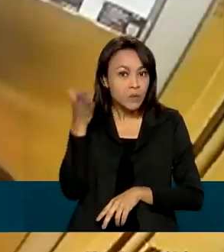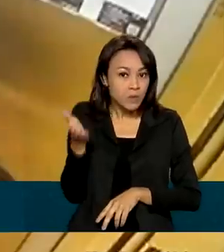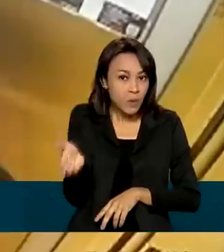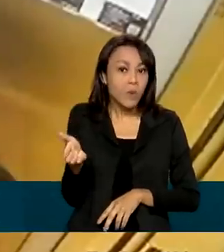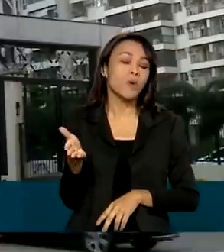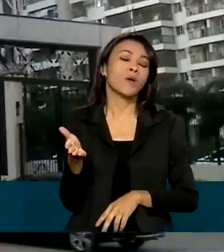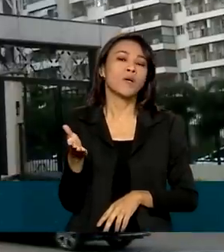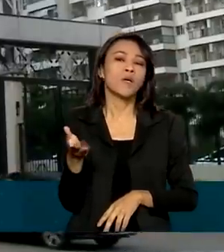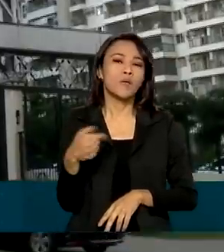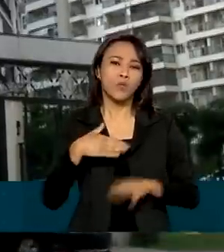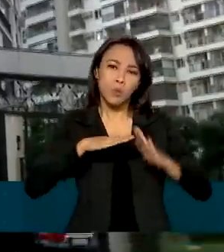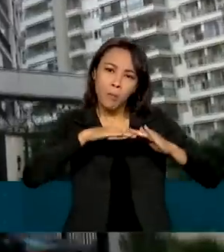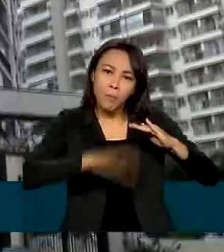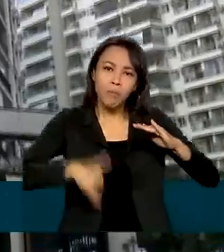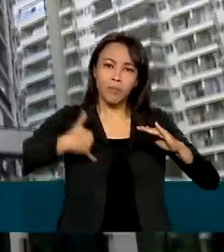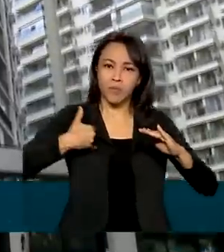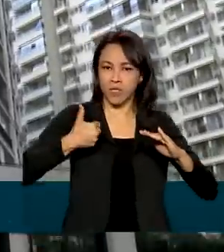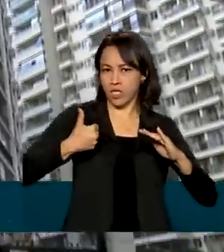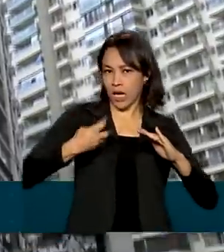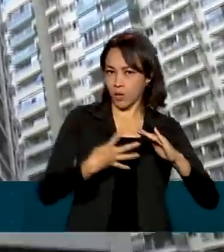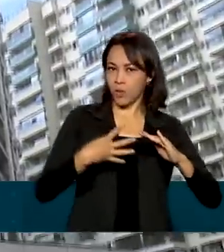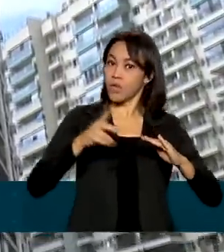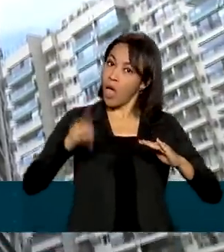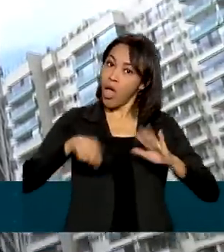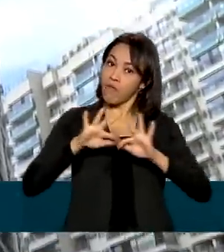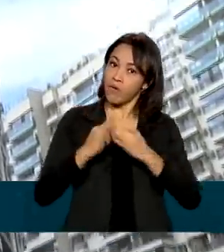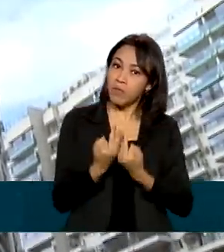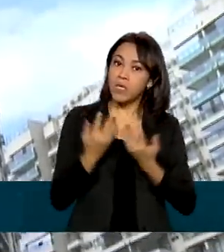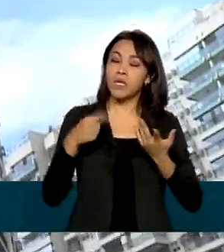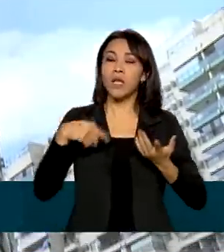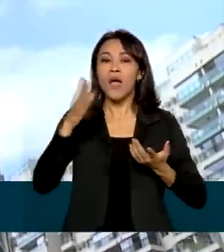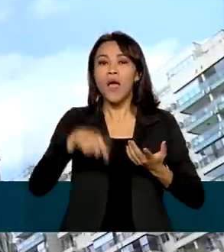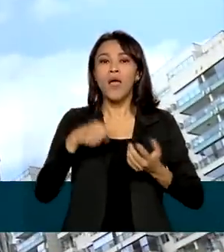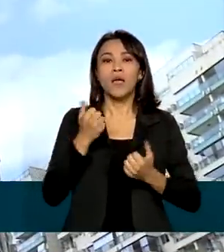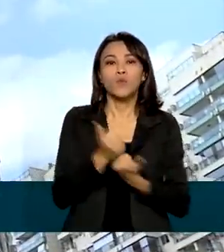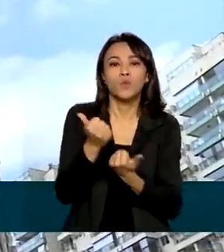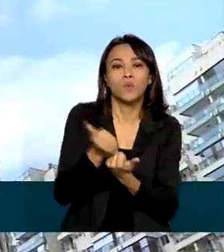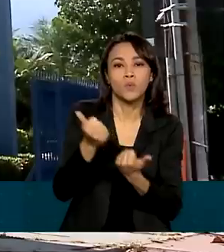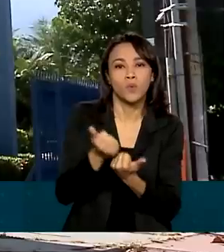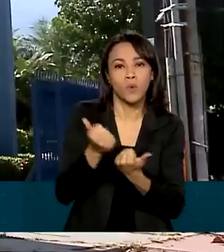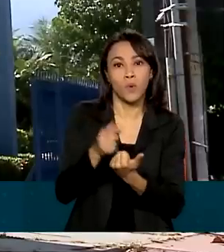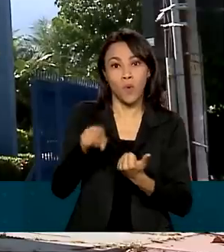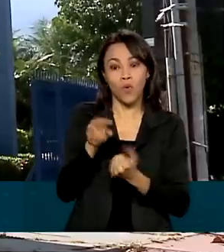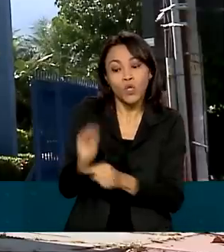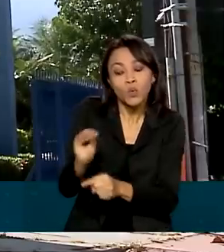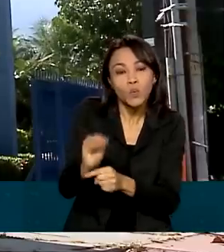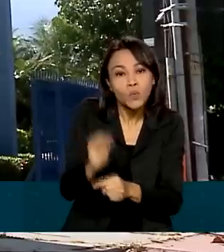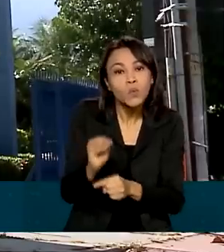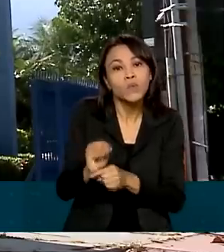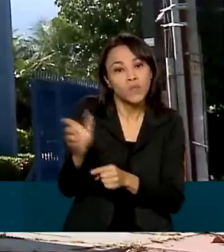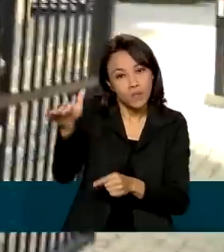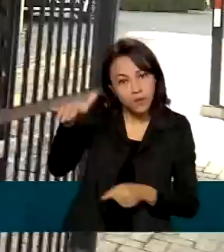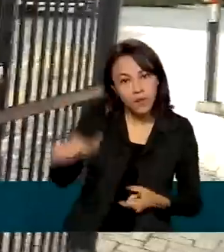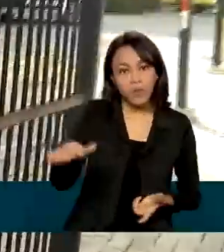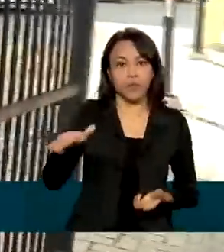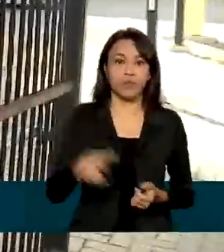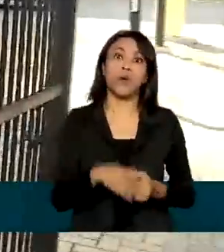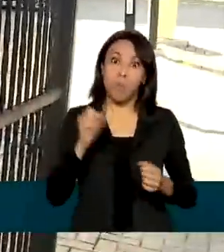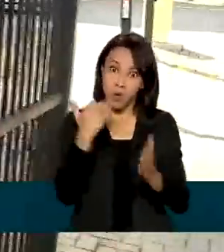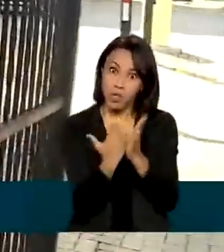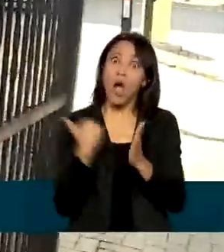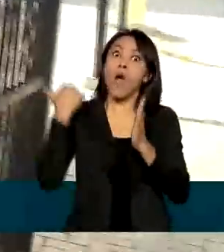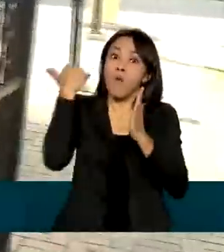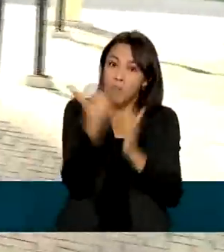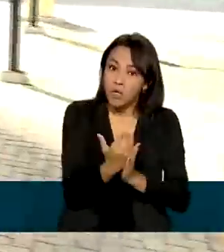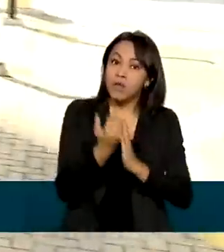desse homicídio contra menor de 14 anos for familiar, empregador, tutor ou curador. Outra situação que também pode aumentar a pena é se